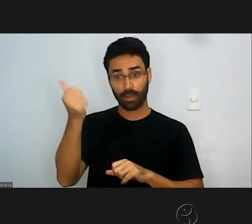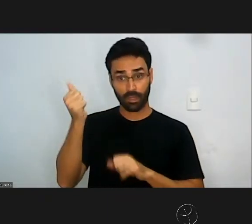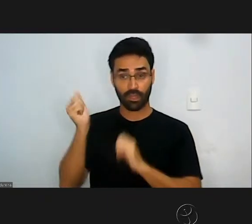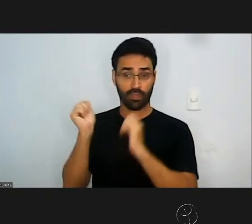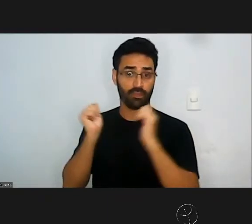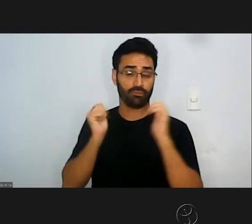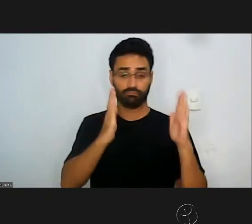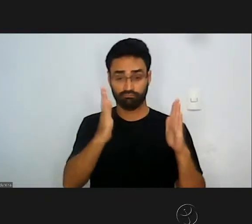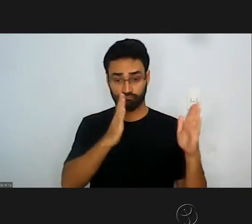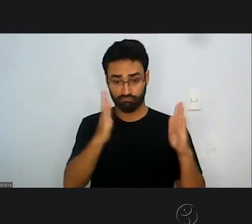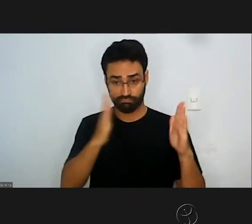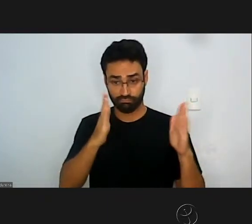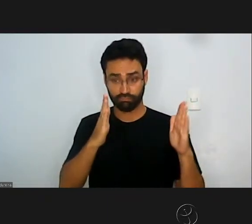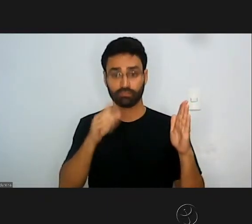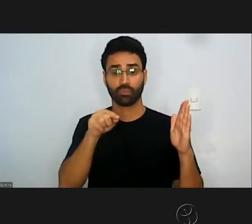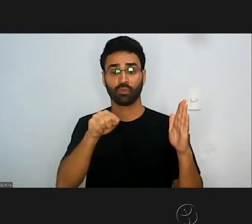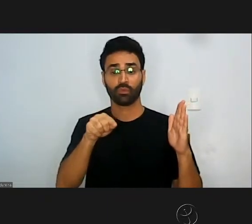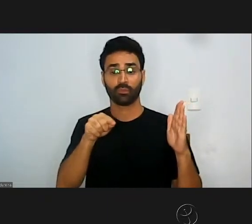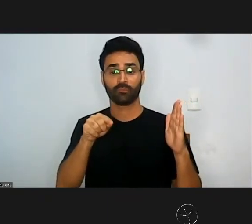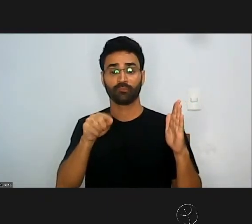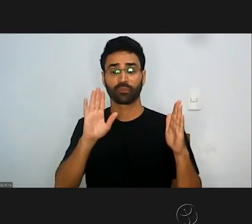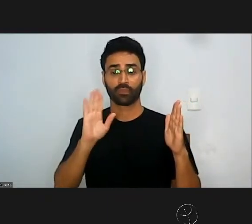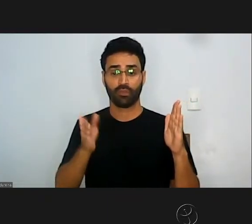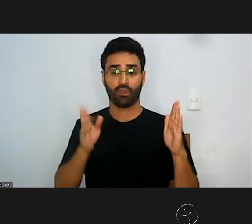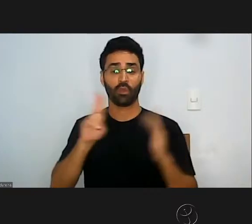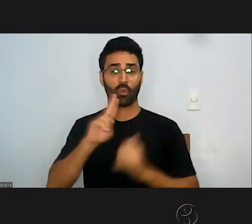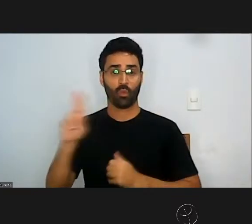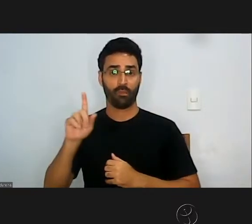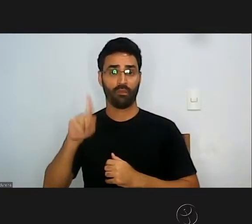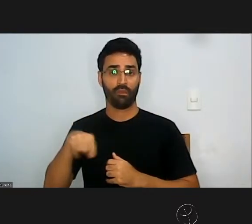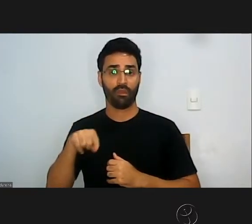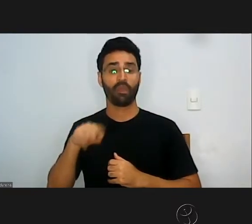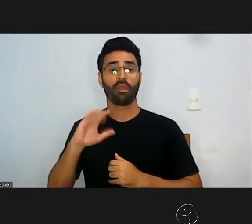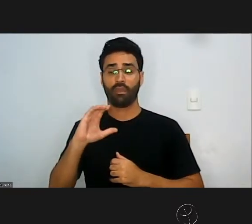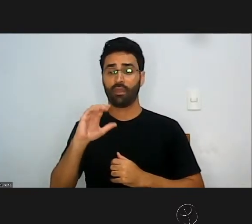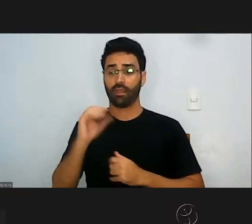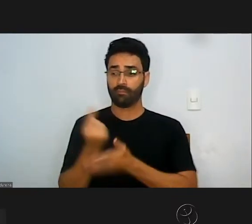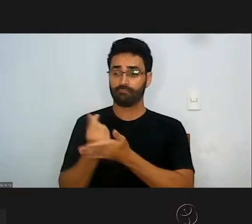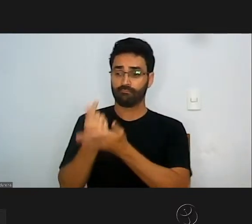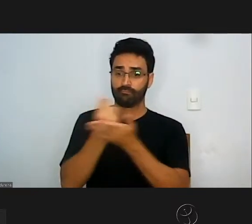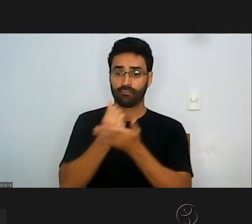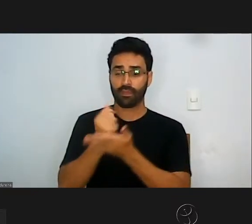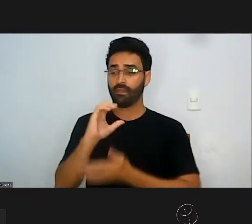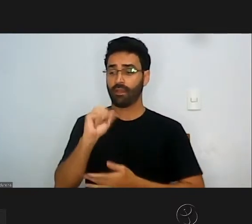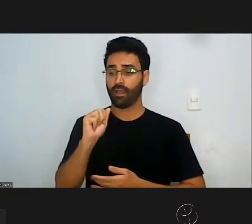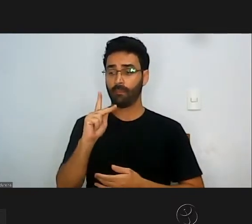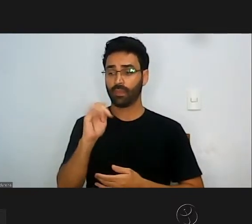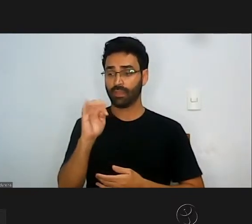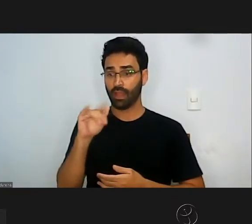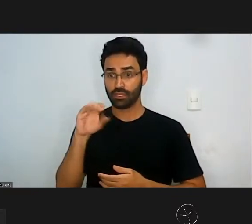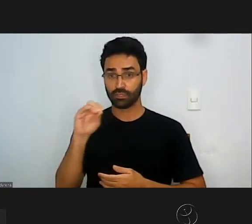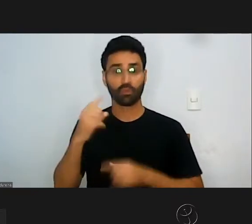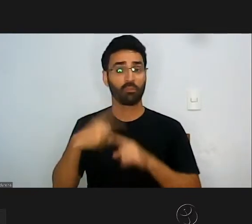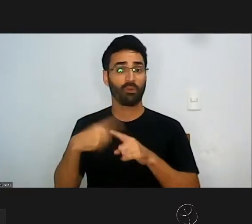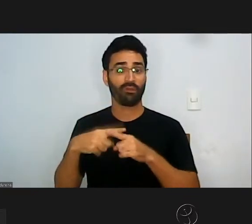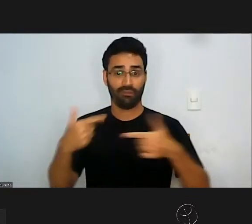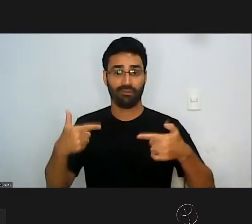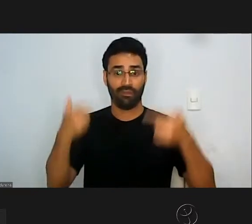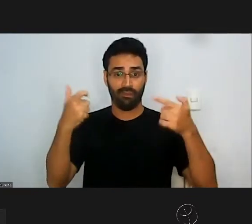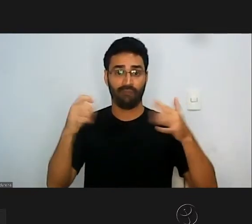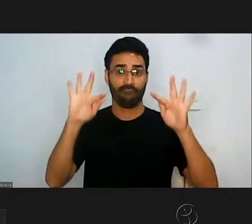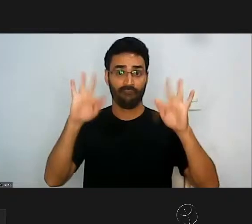foi chamado de capitalismo arregimentado com o fim da guerra, até os anos